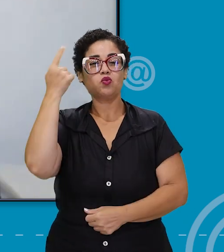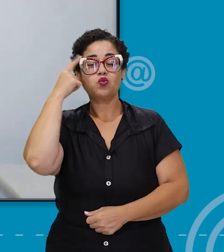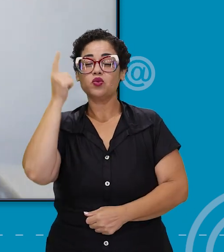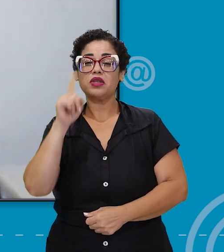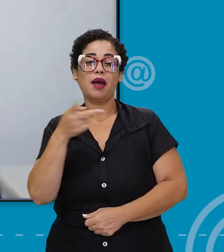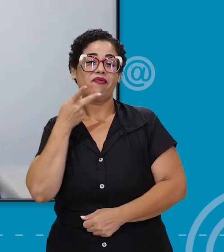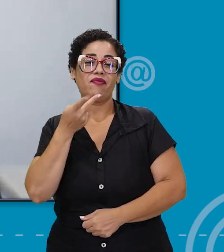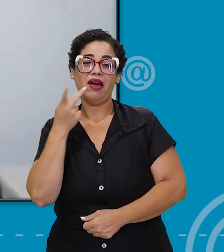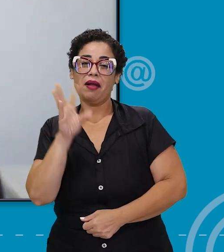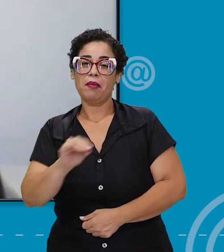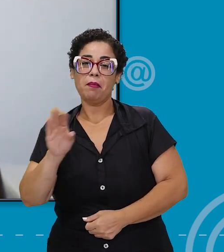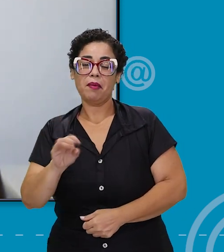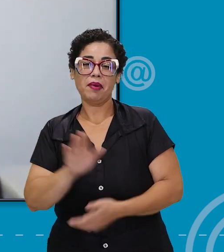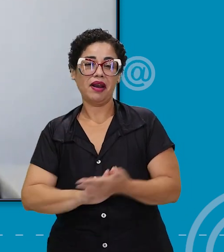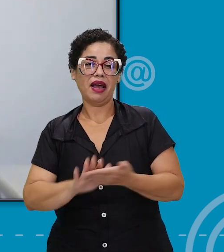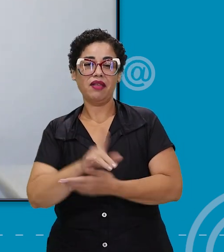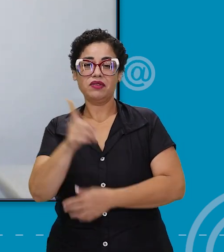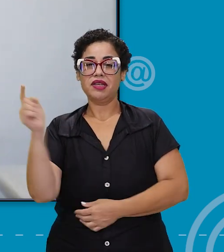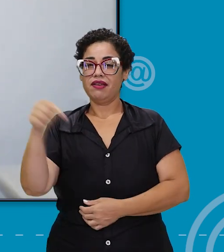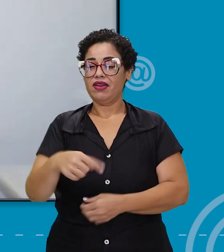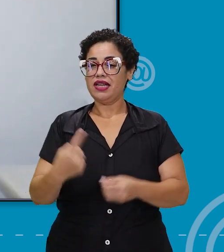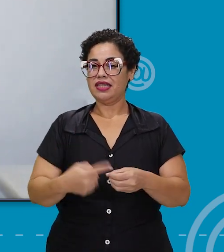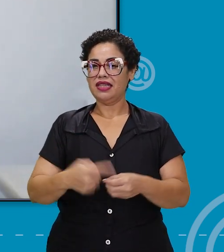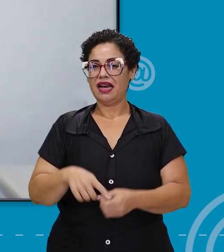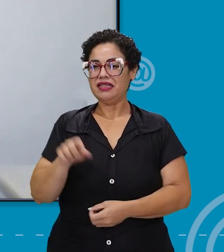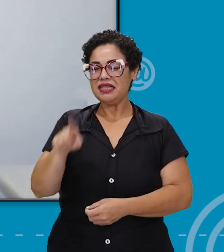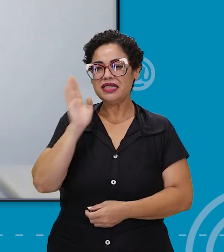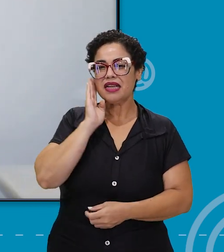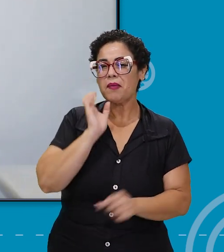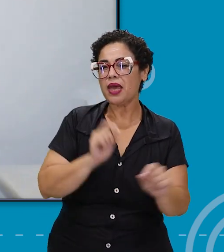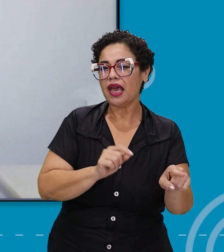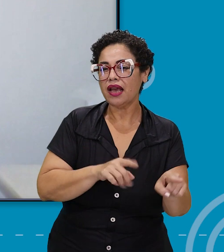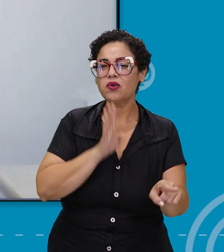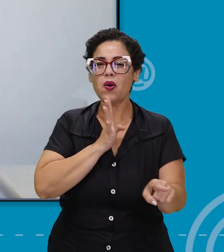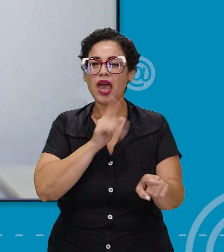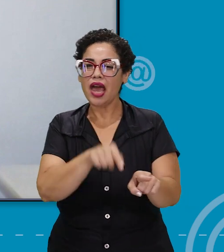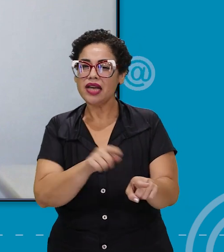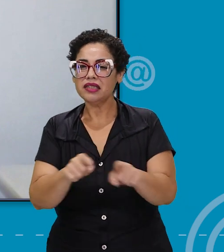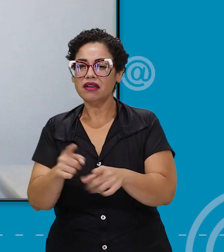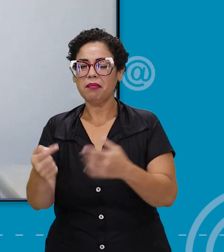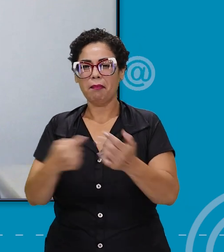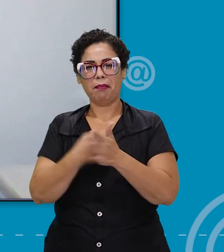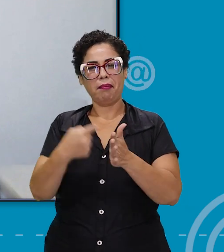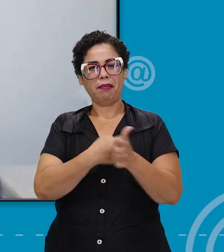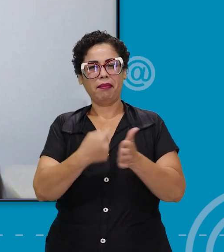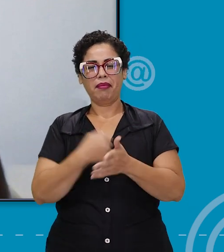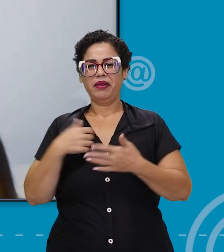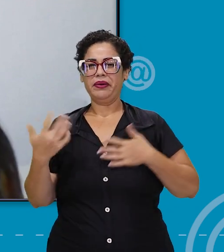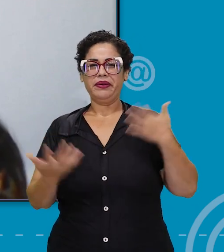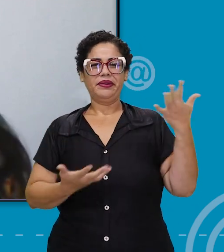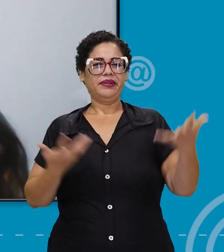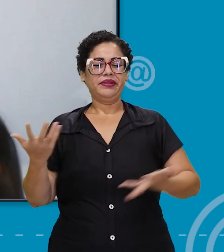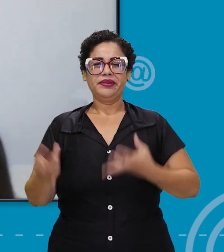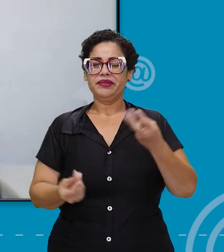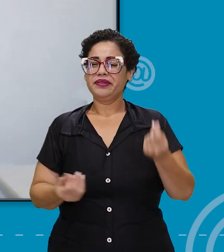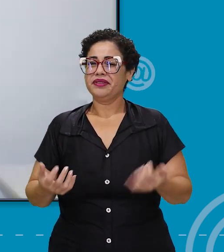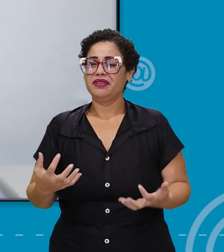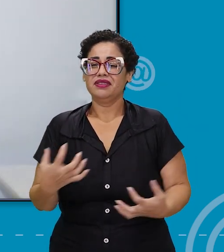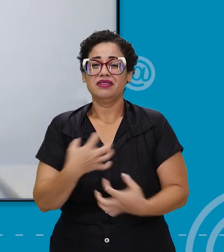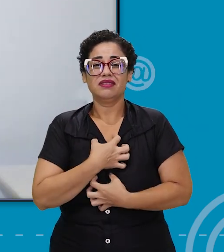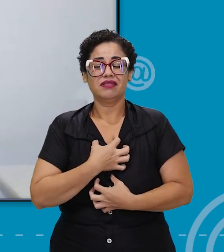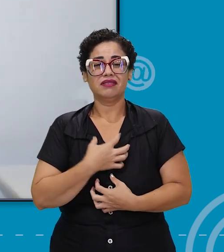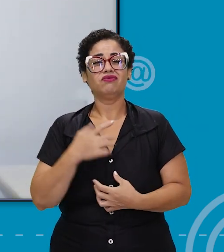não sabe o que você está falando, né? Você está aqui na cidade, você sabe o que é isso? Enfim, eu já passei situações assim